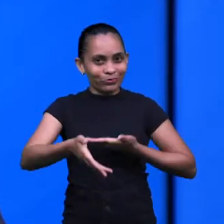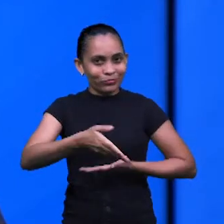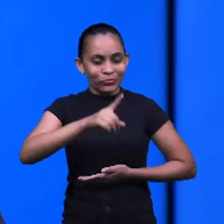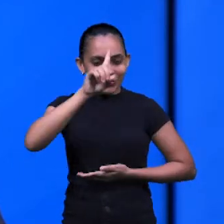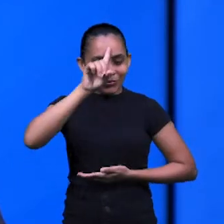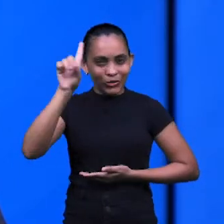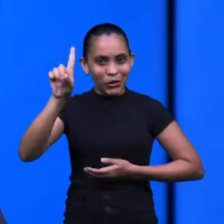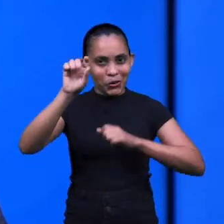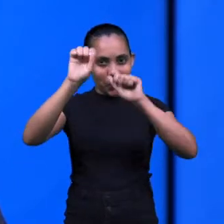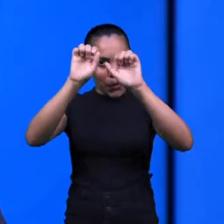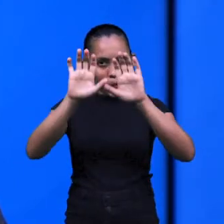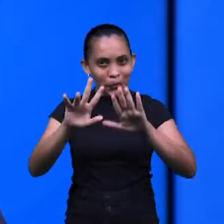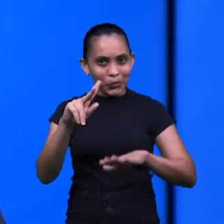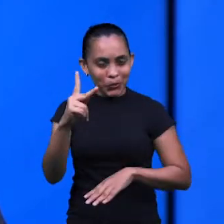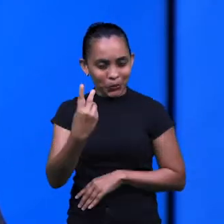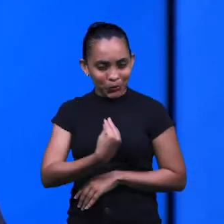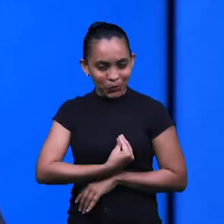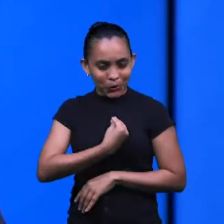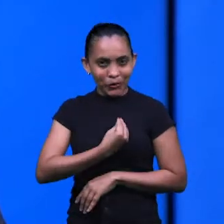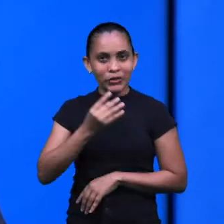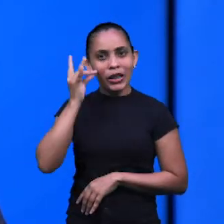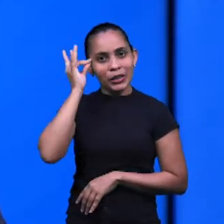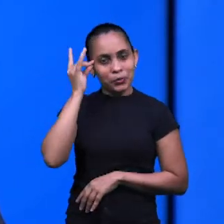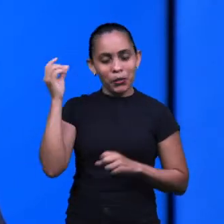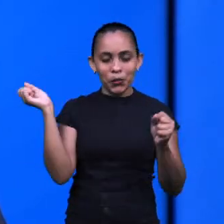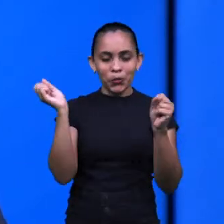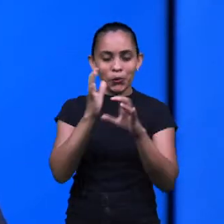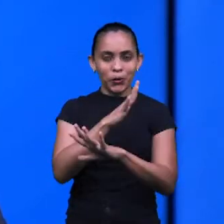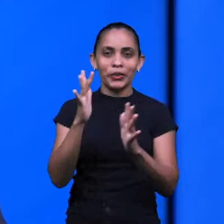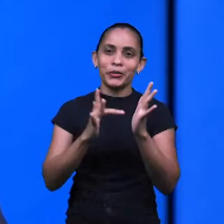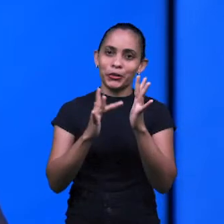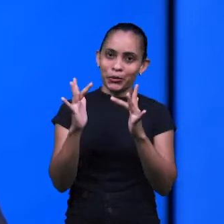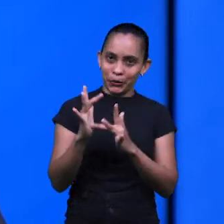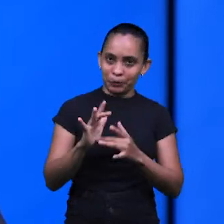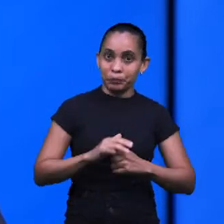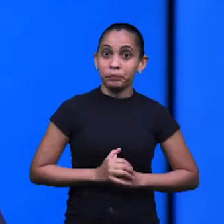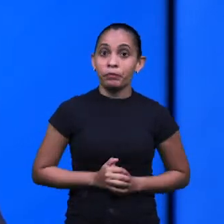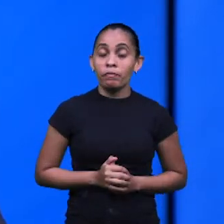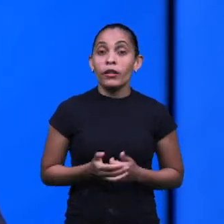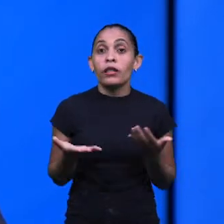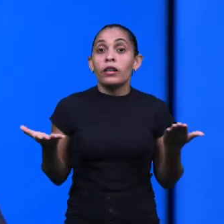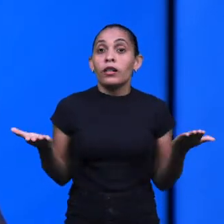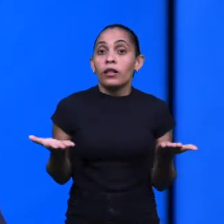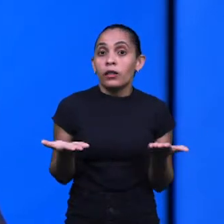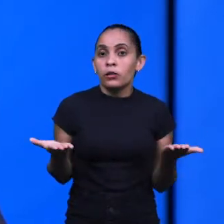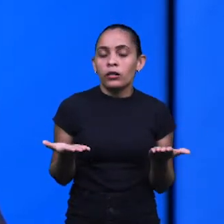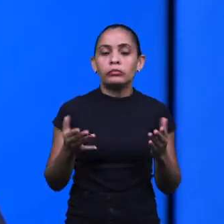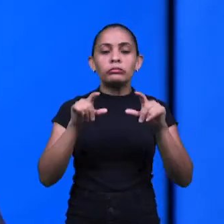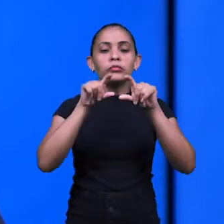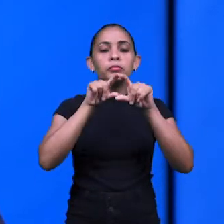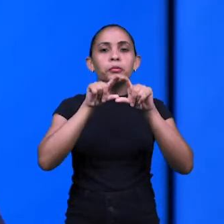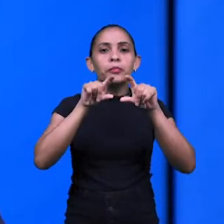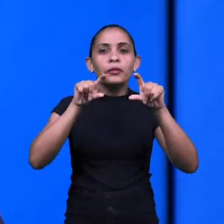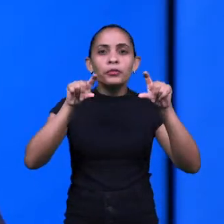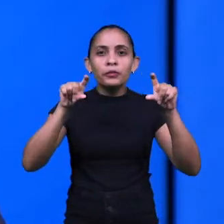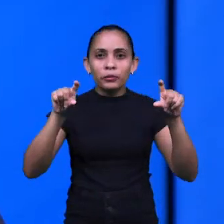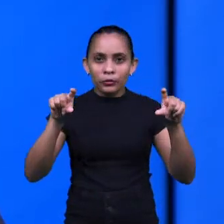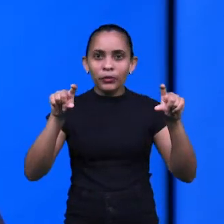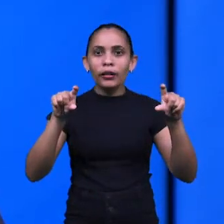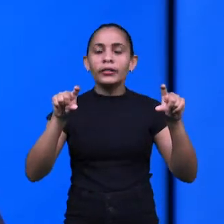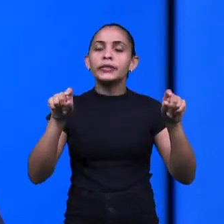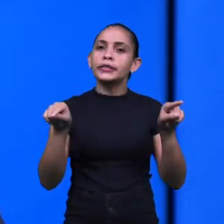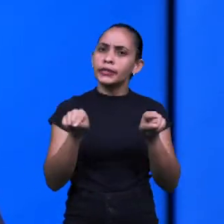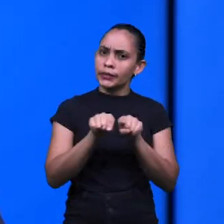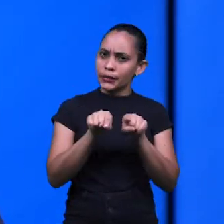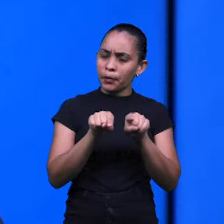Deus abençoe muito a sua vida espiritual. Glória a Jesus. Nós temos, irmãos, agora uma frase que foi postada relacionada